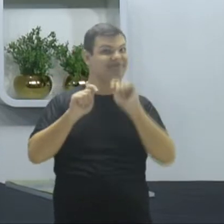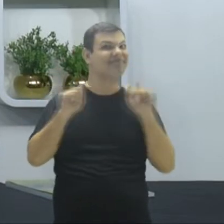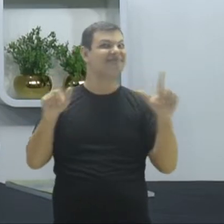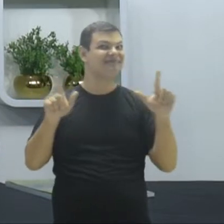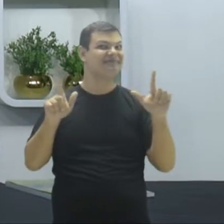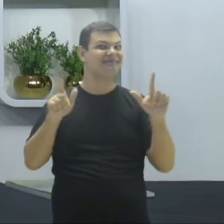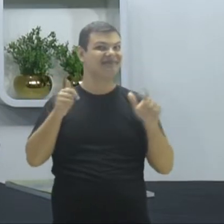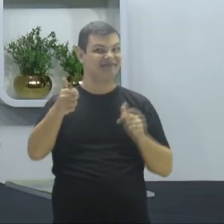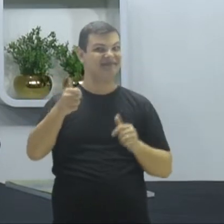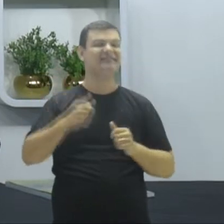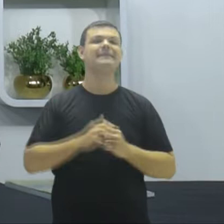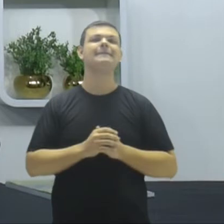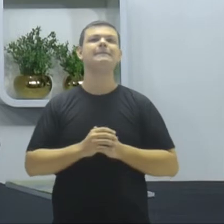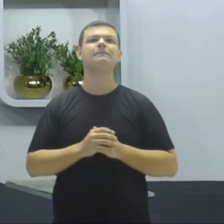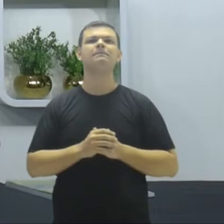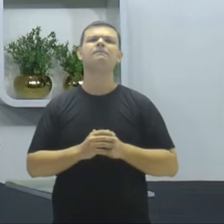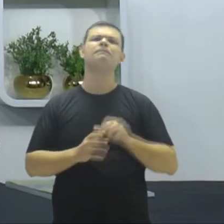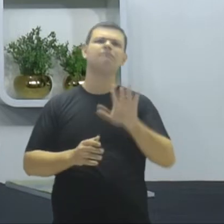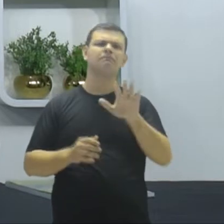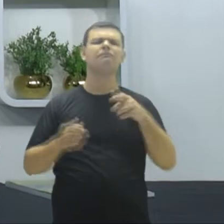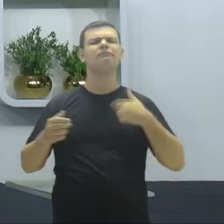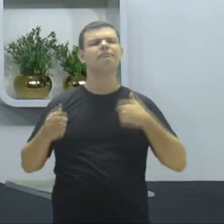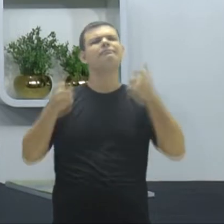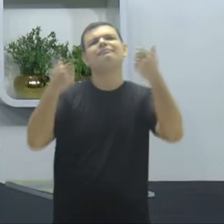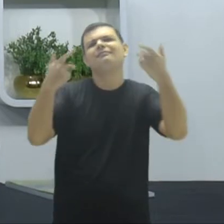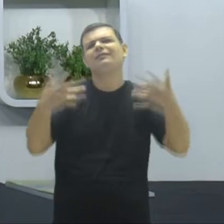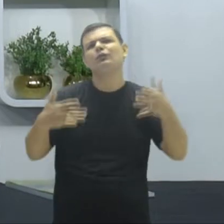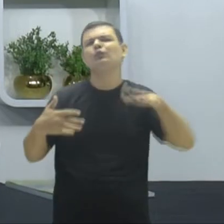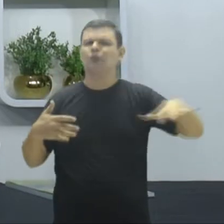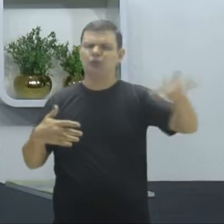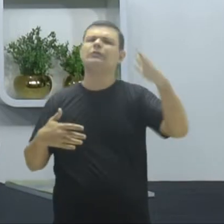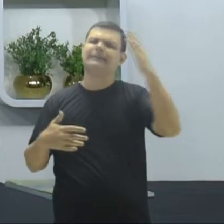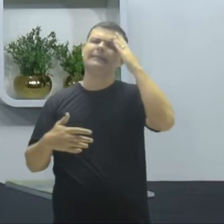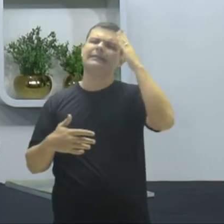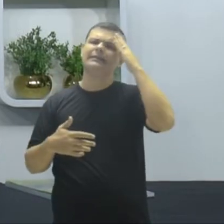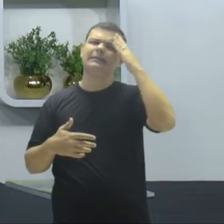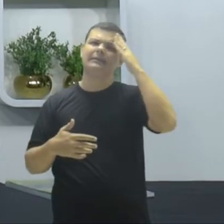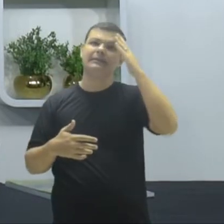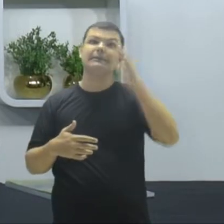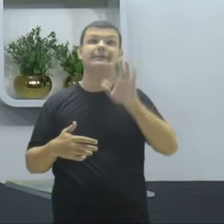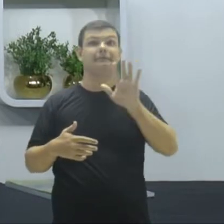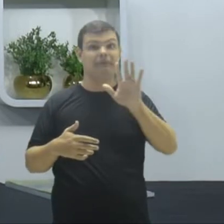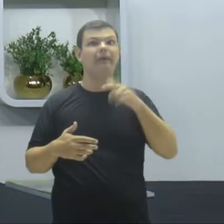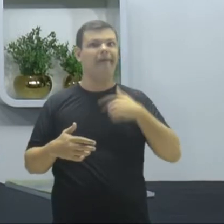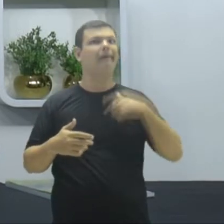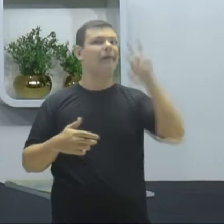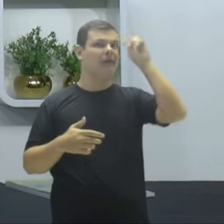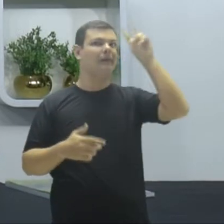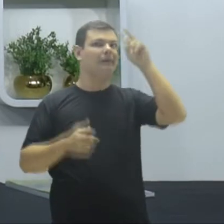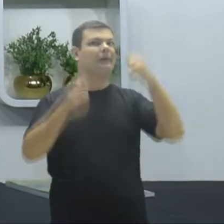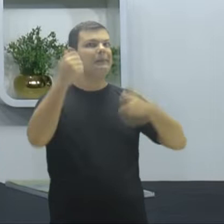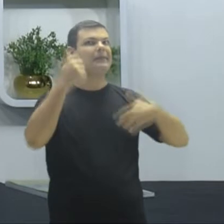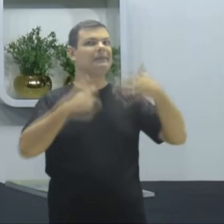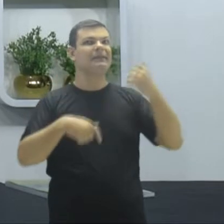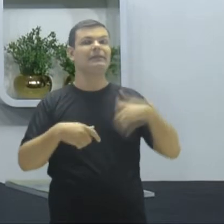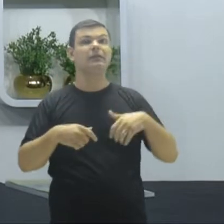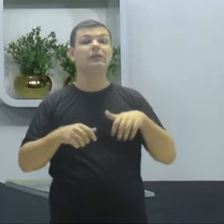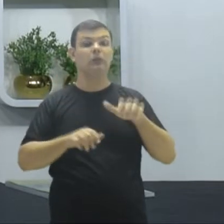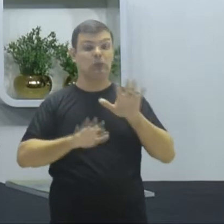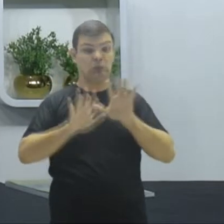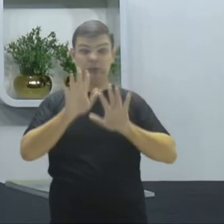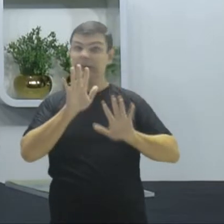ligados. E eu quero falar com vocês uma coisa que todo mundo já sabe, mas é sempre bom lembrar. Os